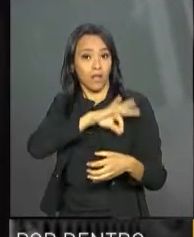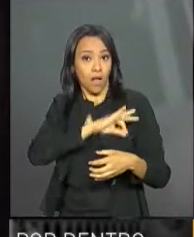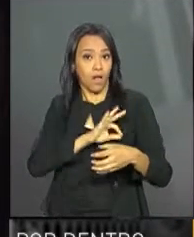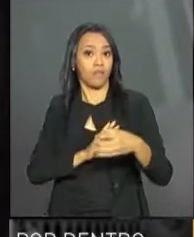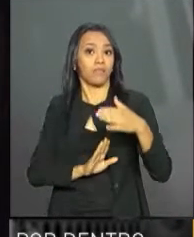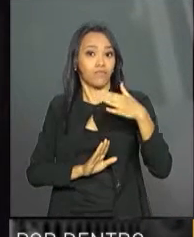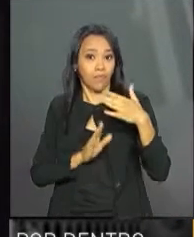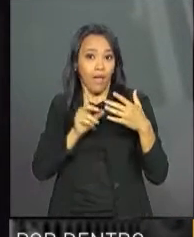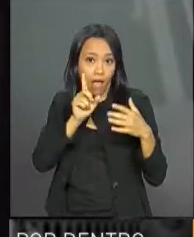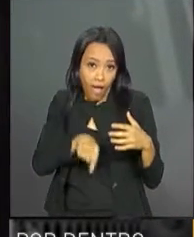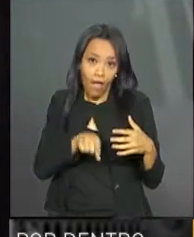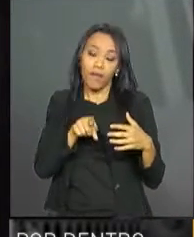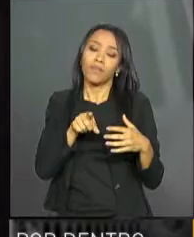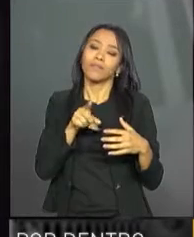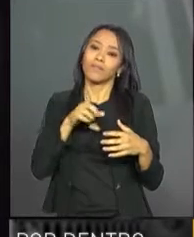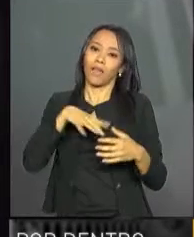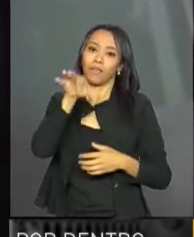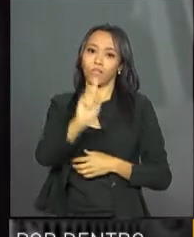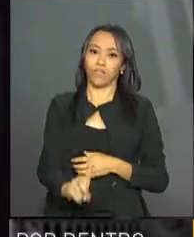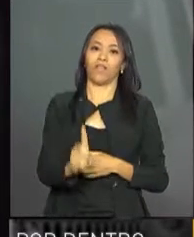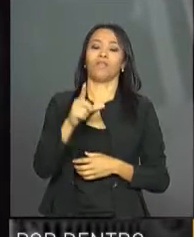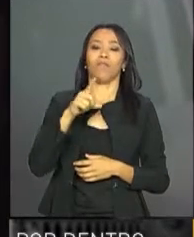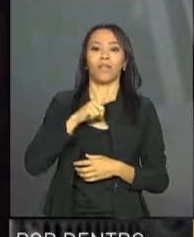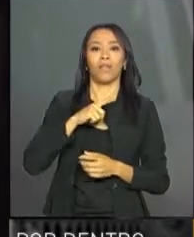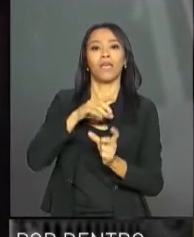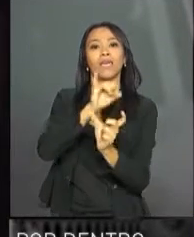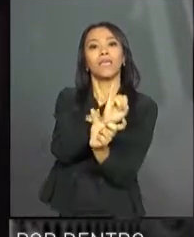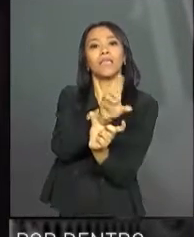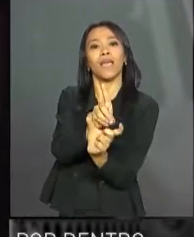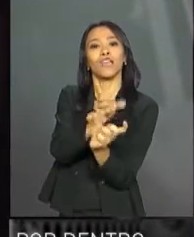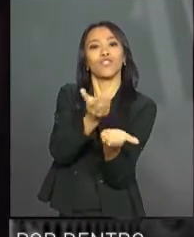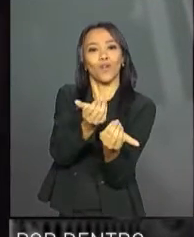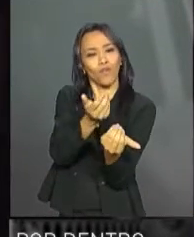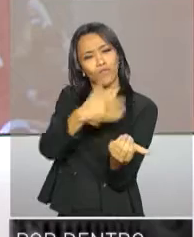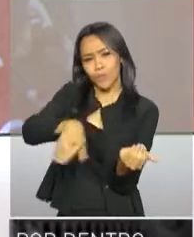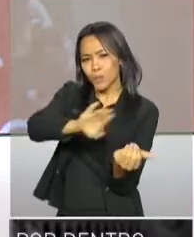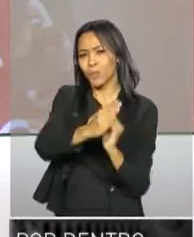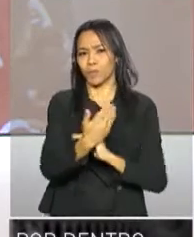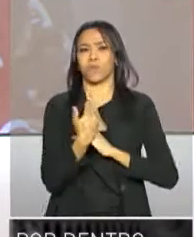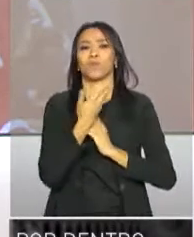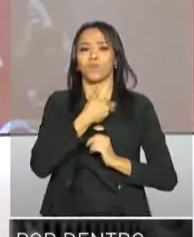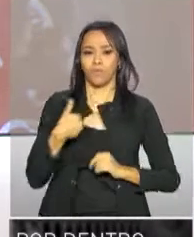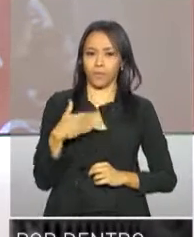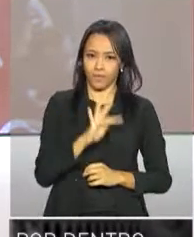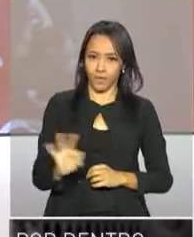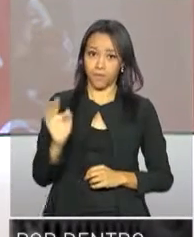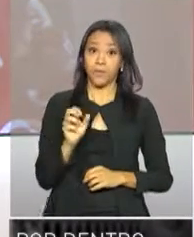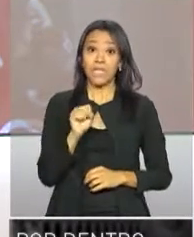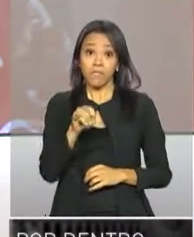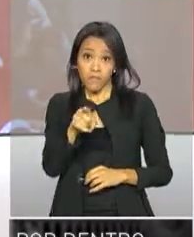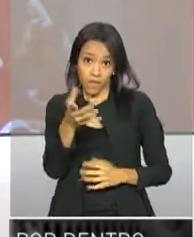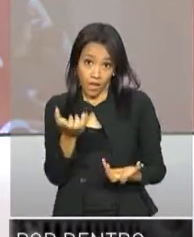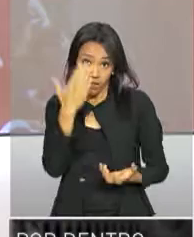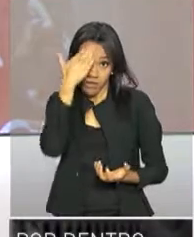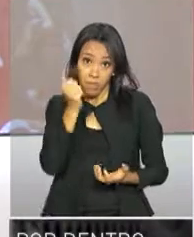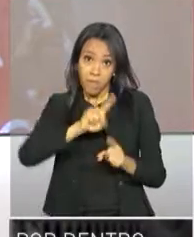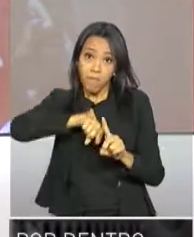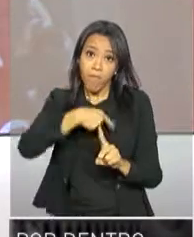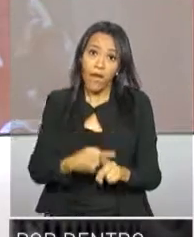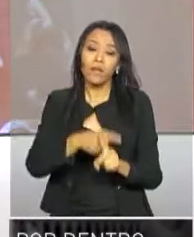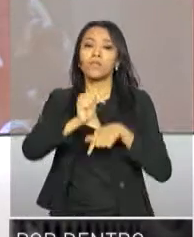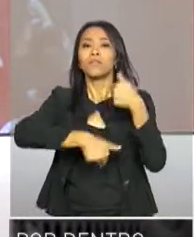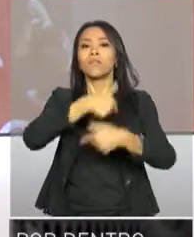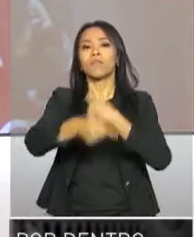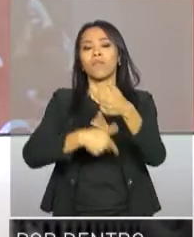de dar ao direito até o de jovem todos os seus benefícios e se você quer saber mais sobre as ações